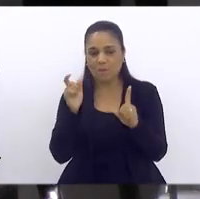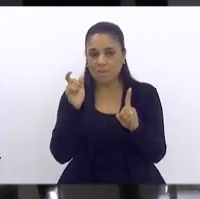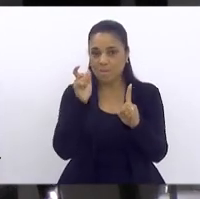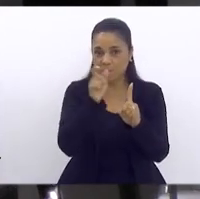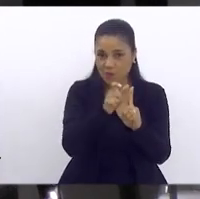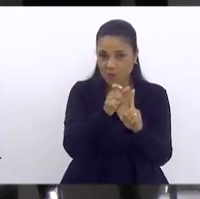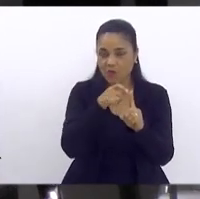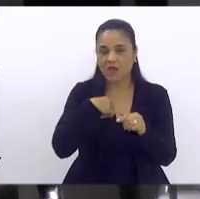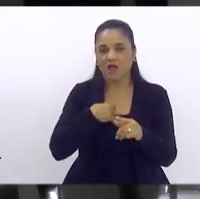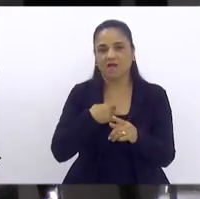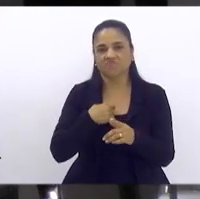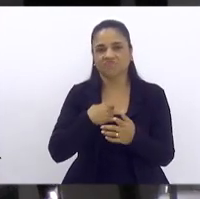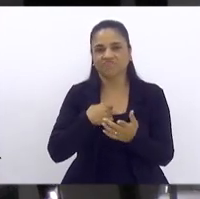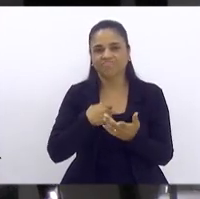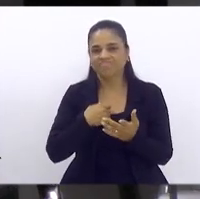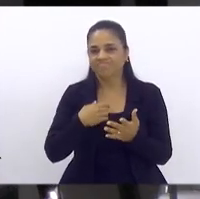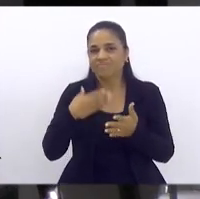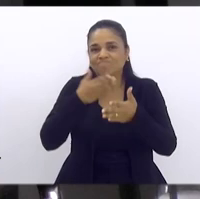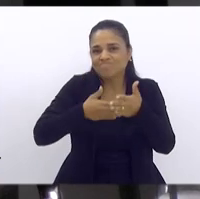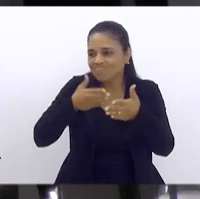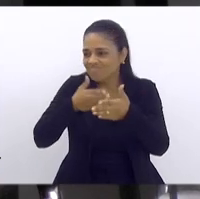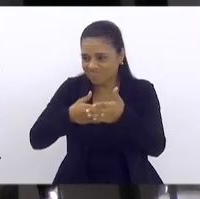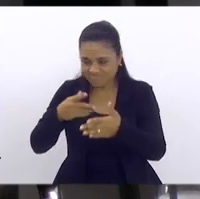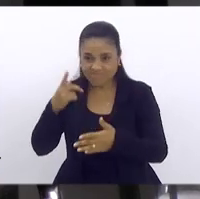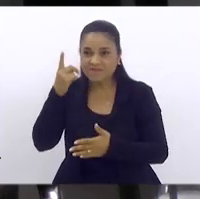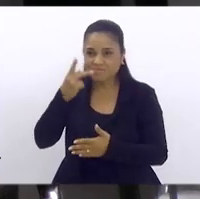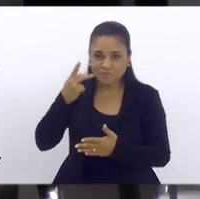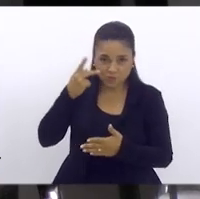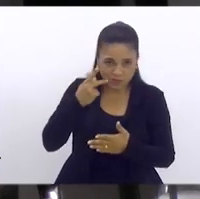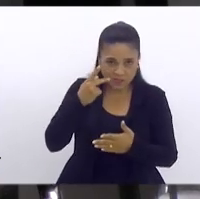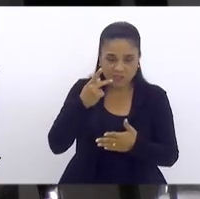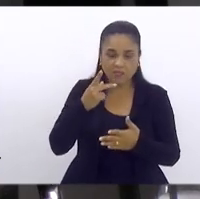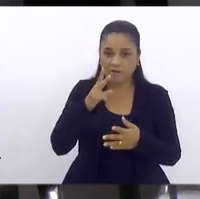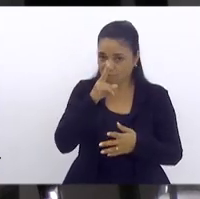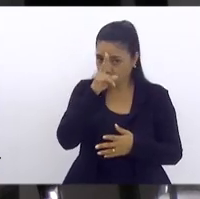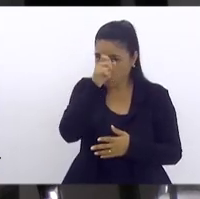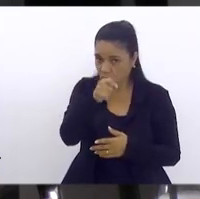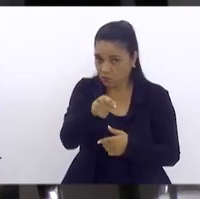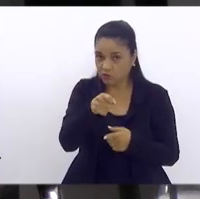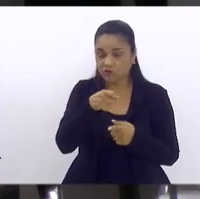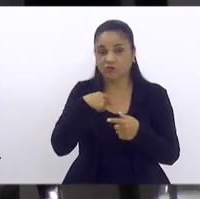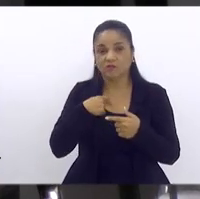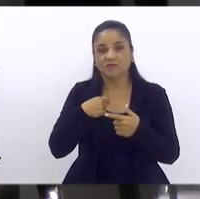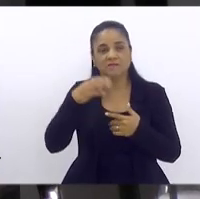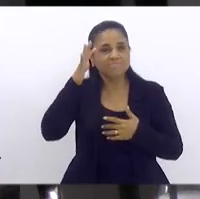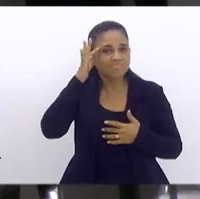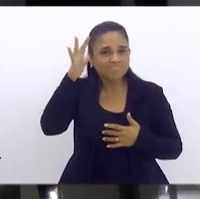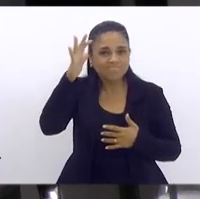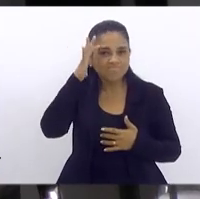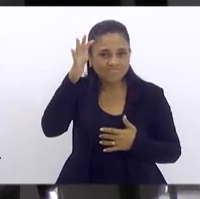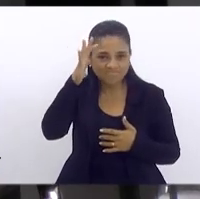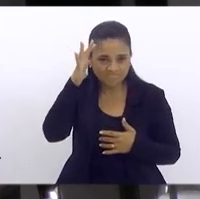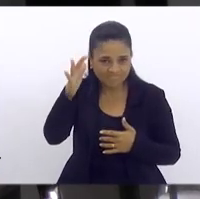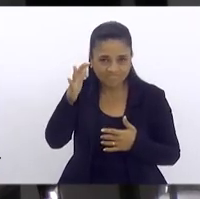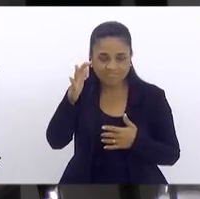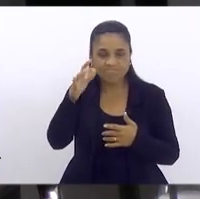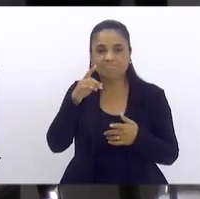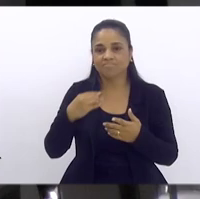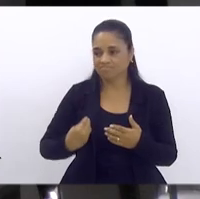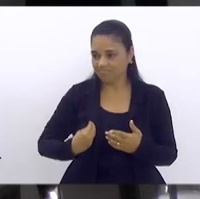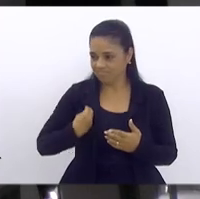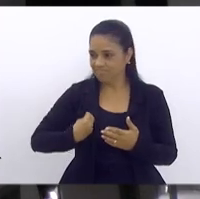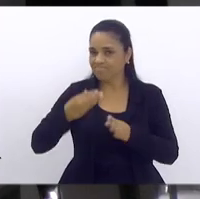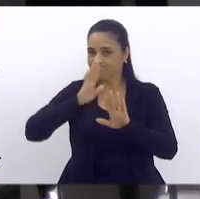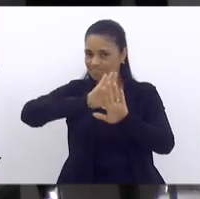intolerância política ela é muito forte, né? E que a motivação ideológica ela é muito presente. Então, a